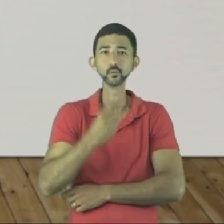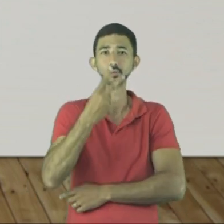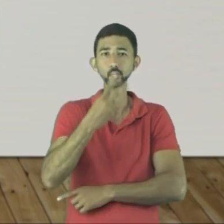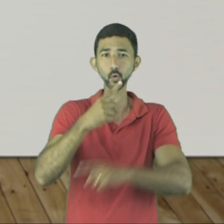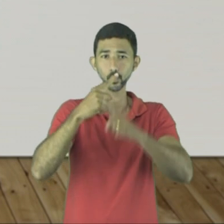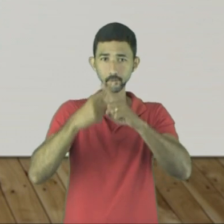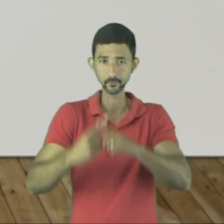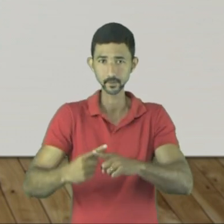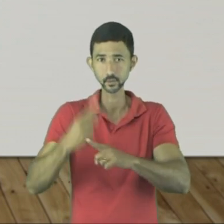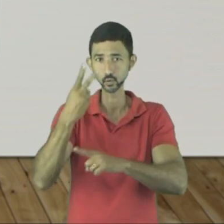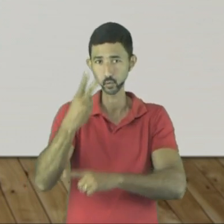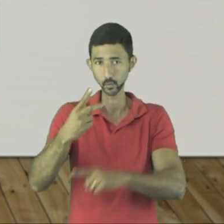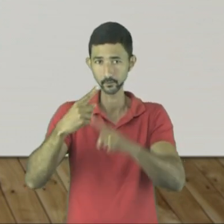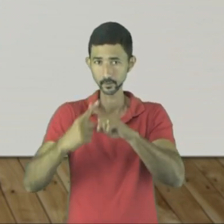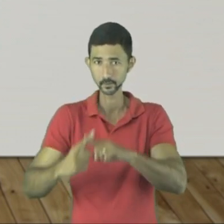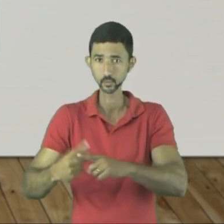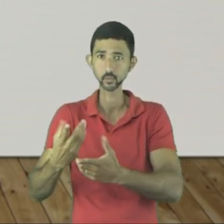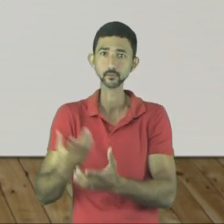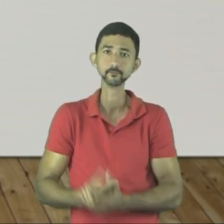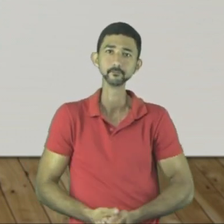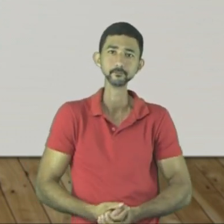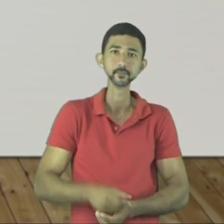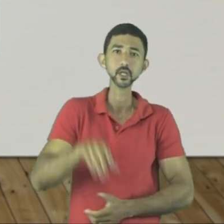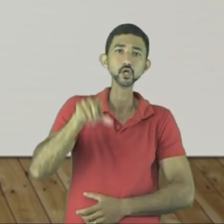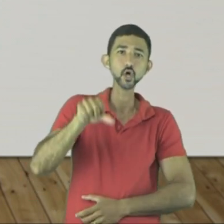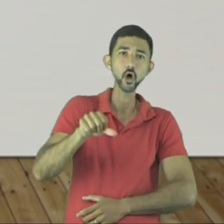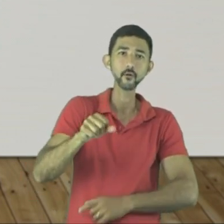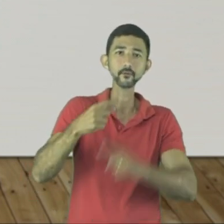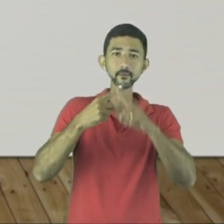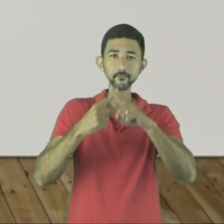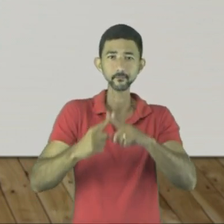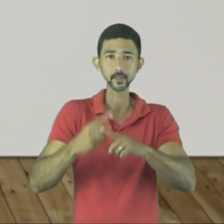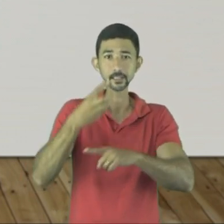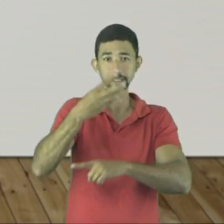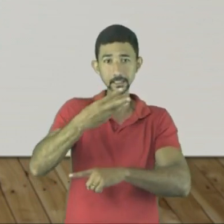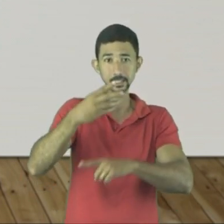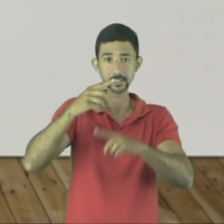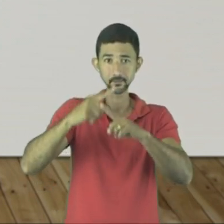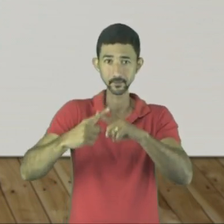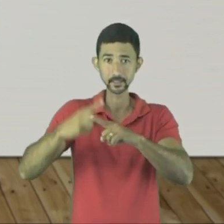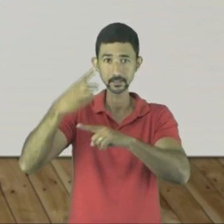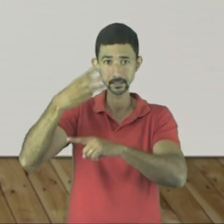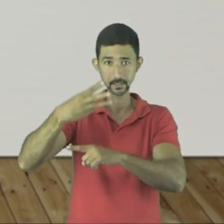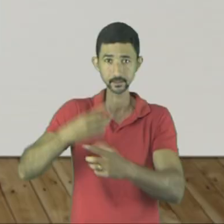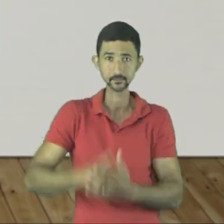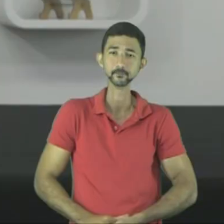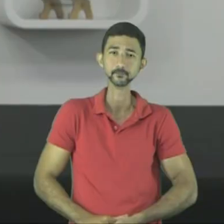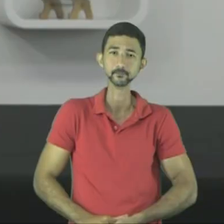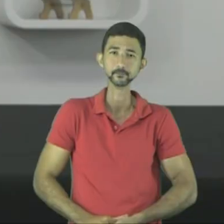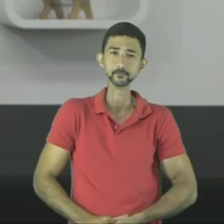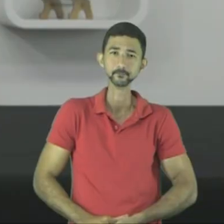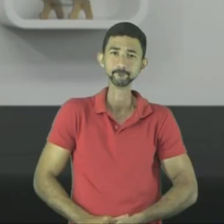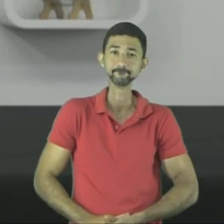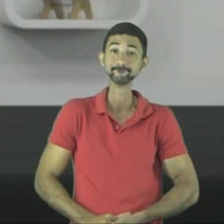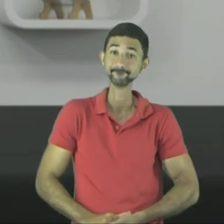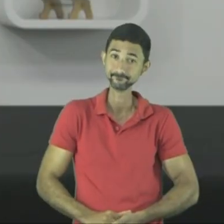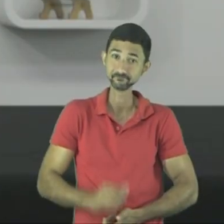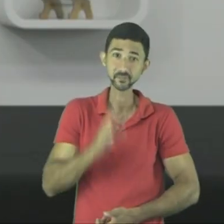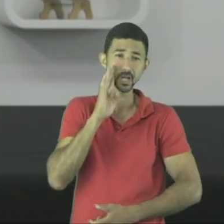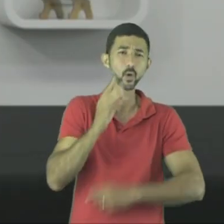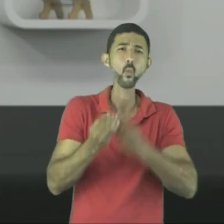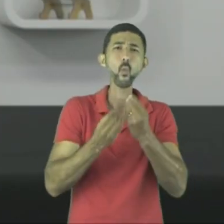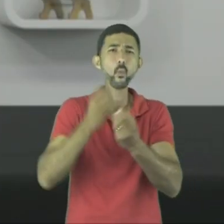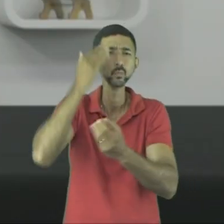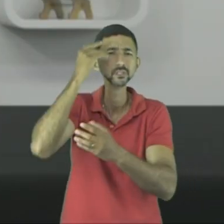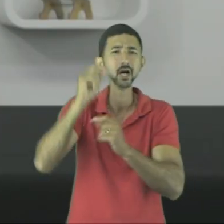2 vezes 2. O 9, 3 vezes 3. O 10, 2 vezes 5. Beleza, professor, e como que o